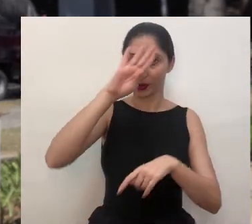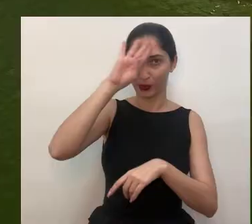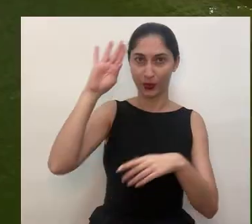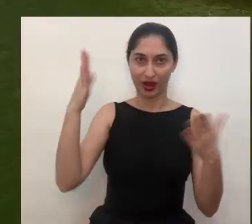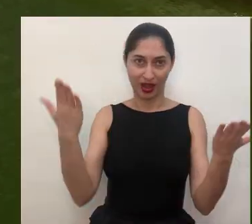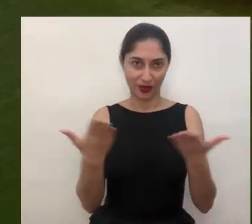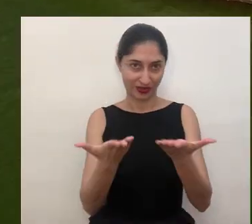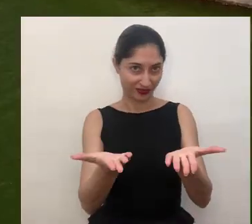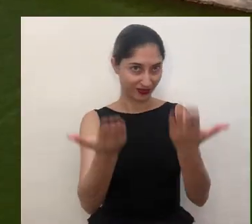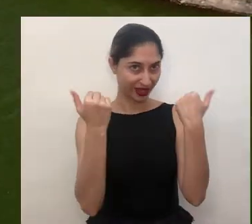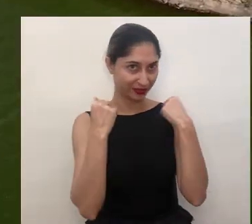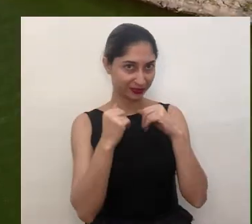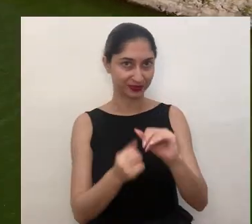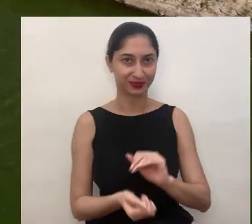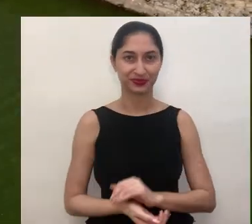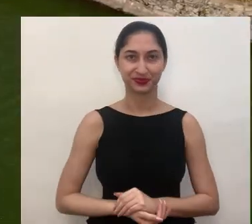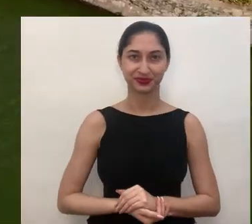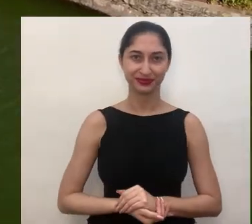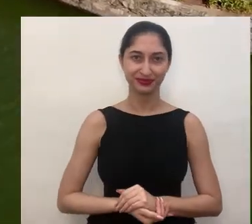gente!